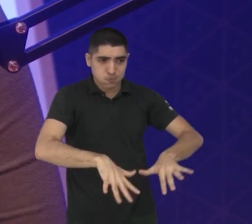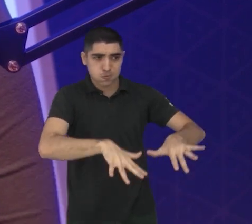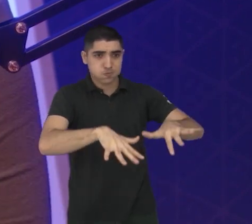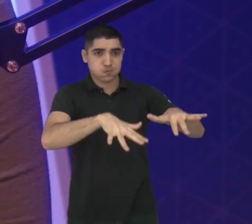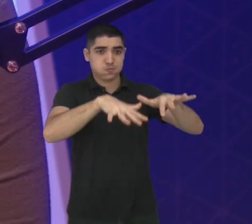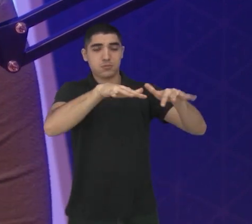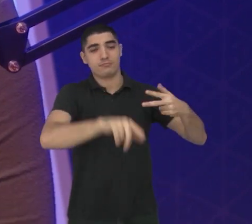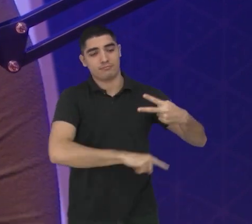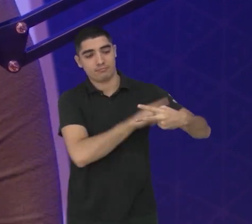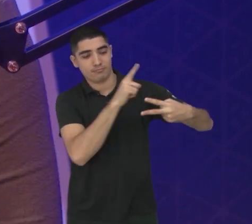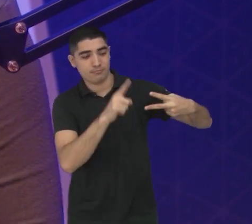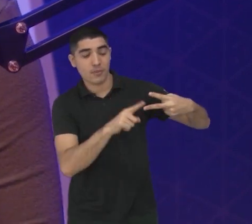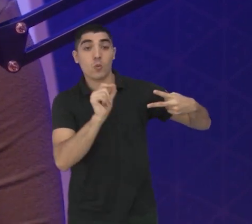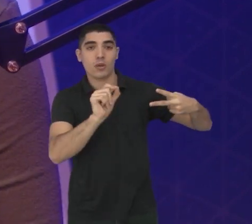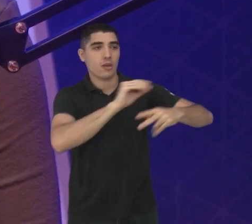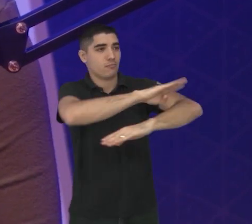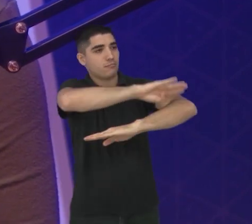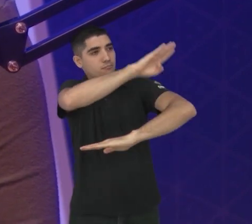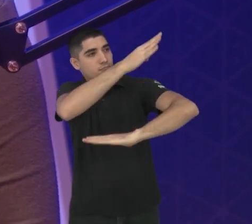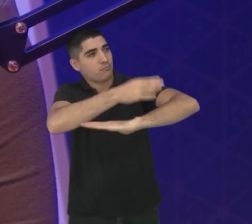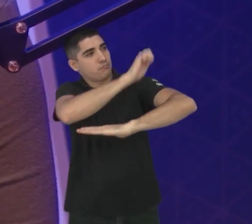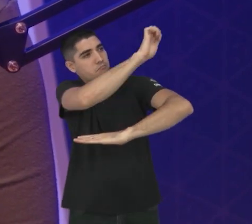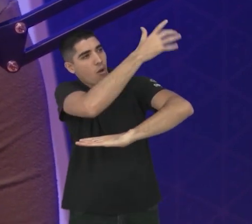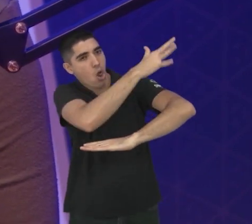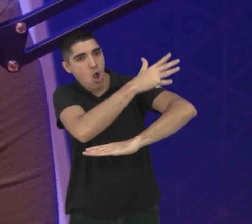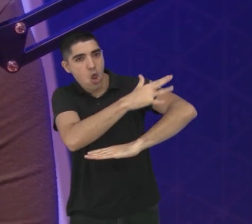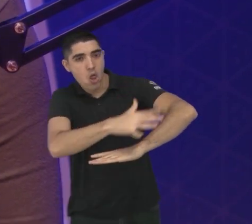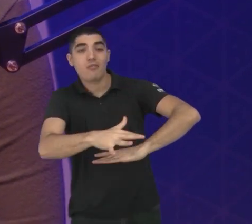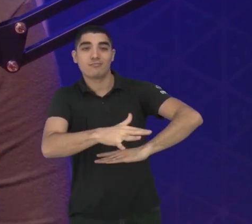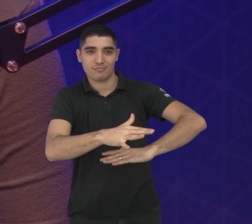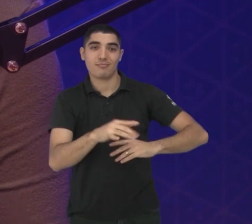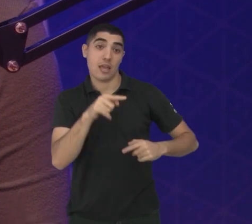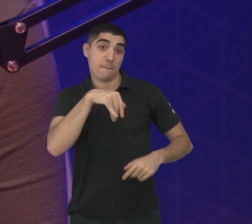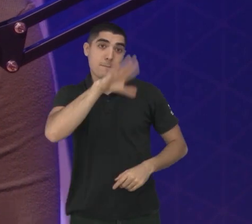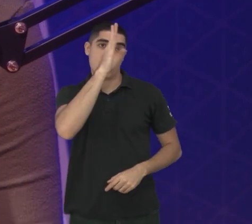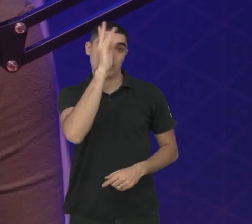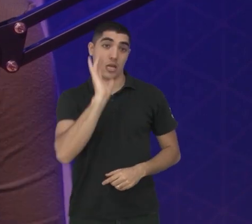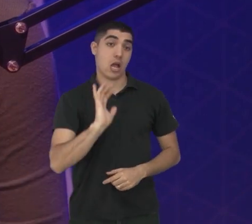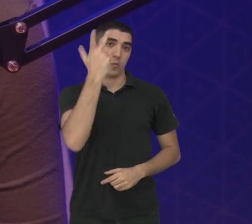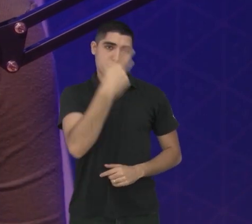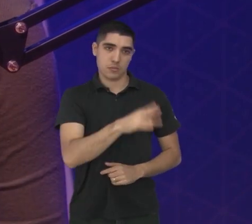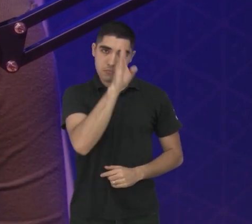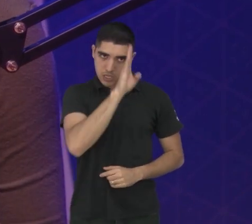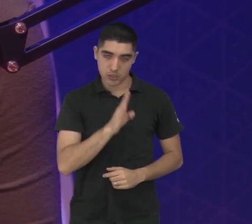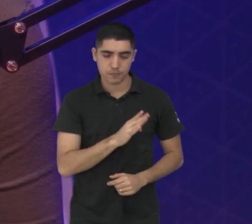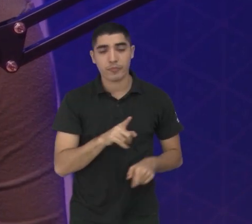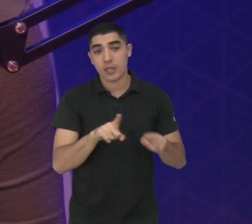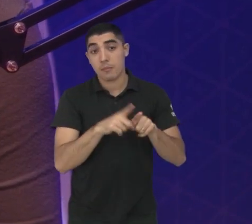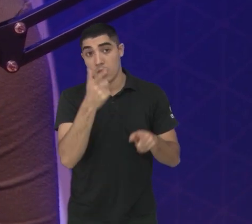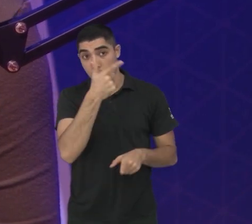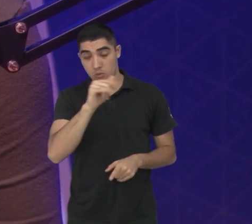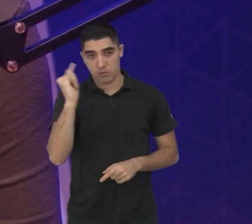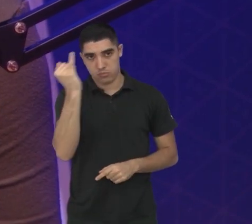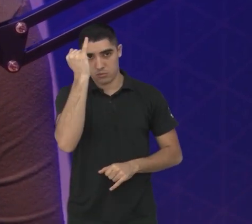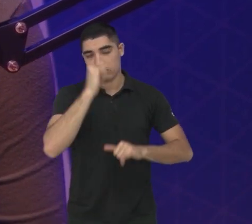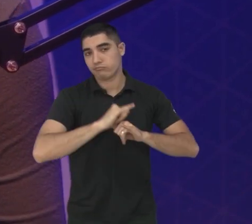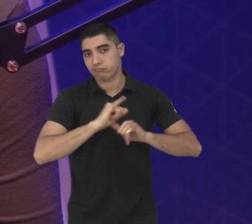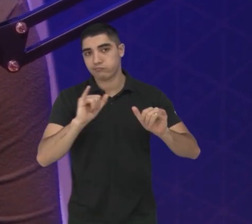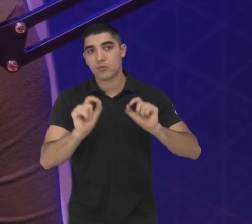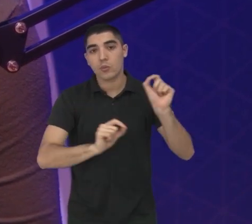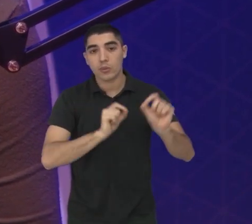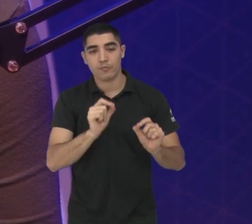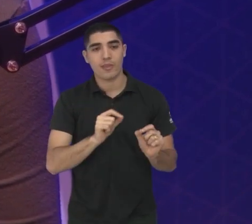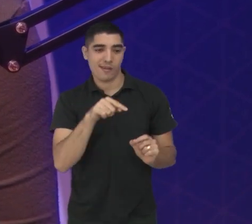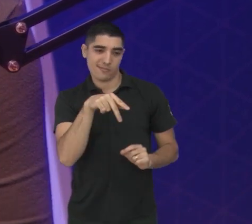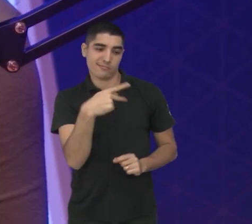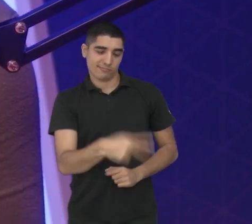né, as inundações e os deslizamentos de terra. E daí, só para falar aqui para vocês um detalhezinho importante,